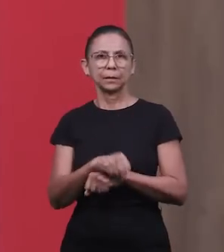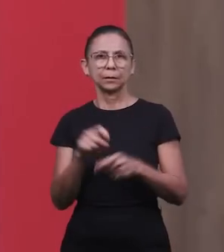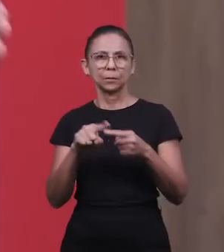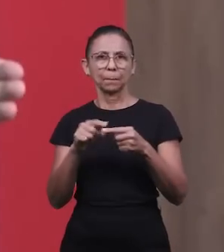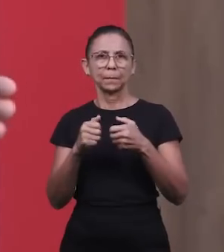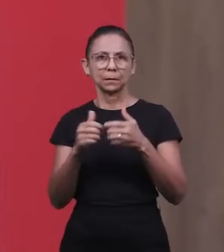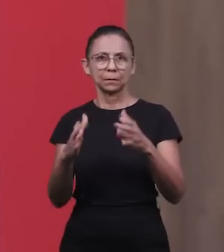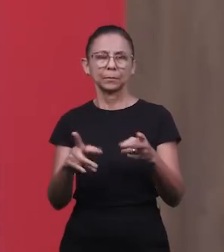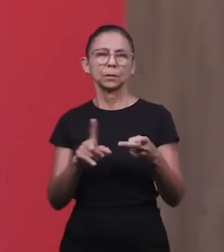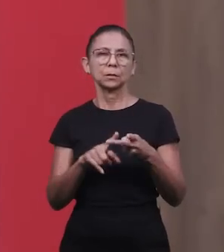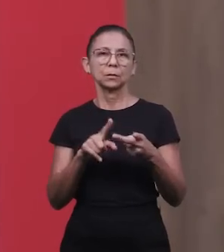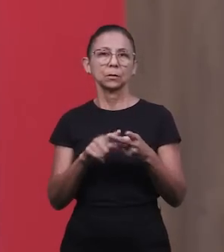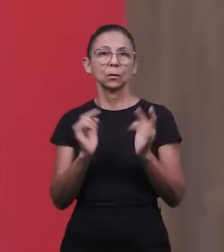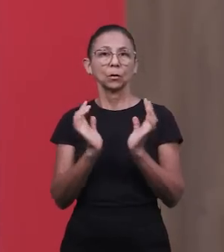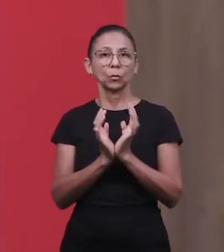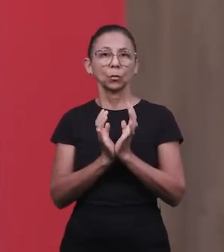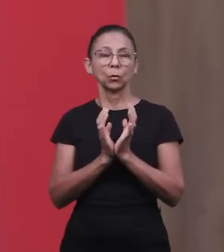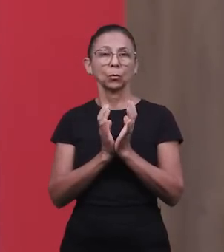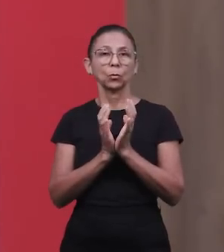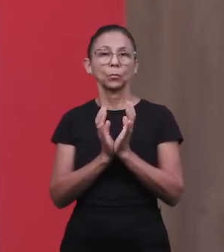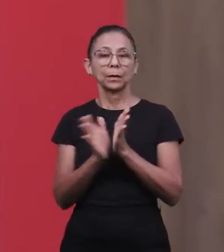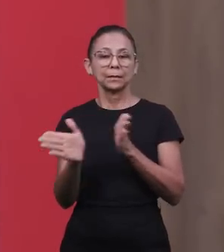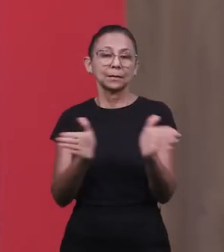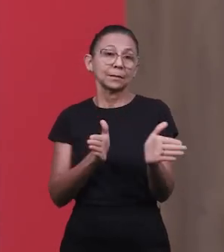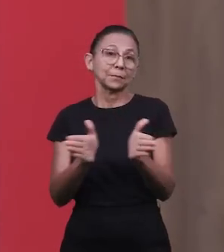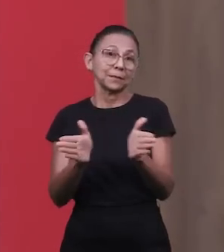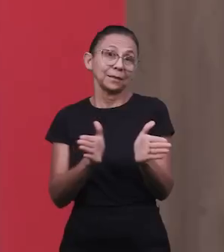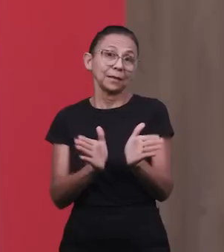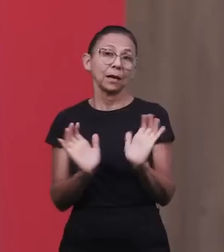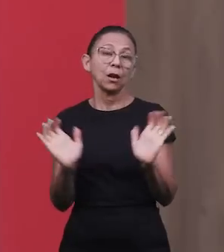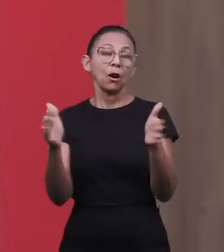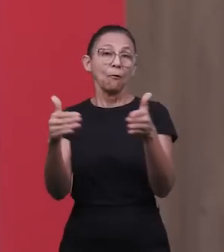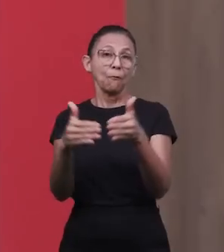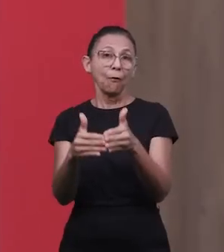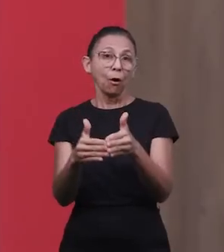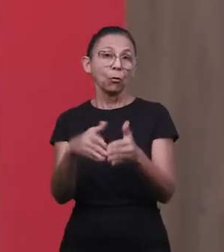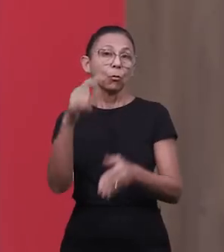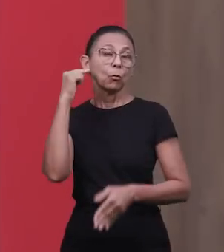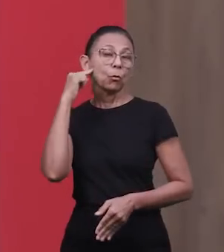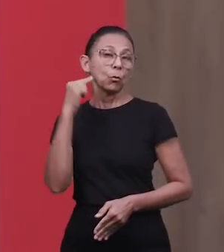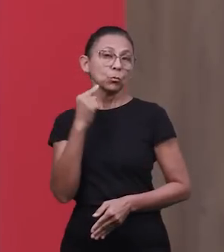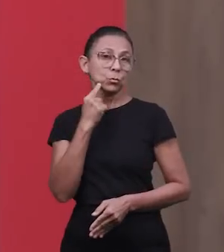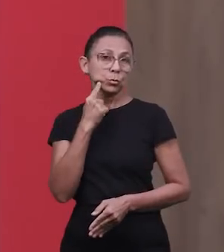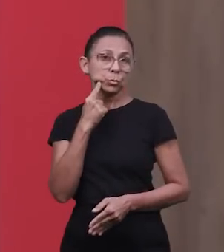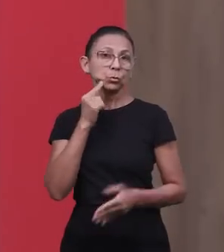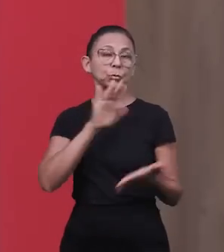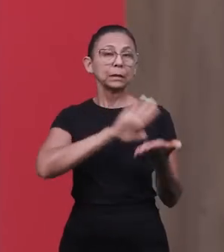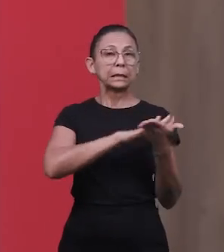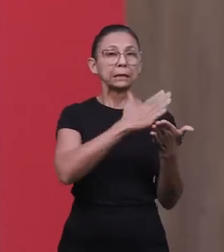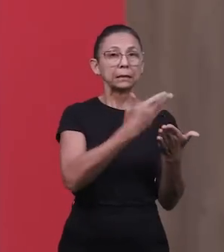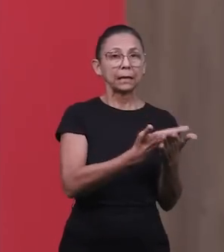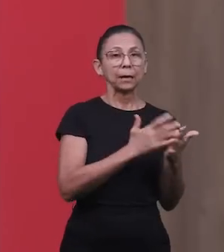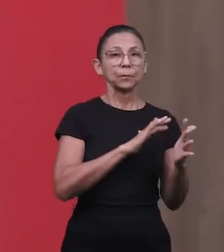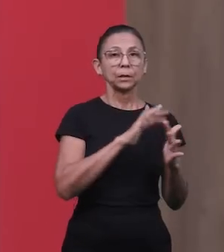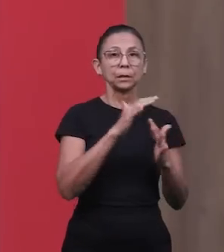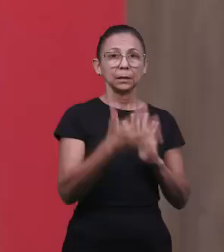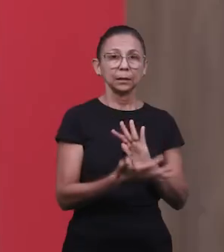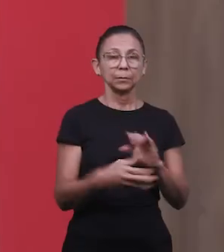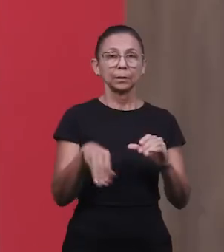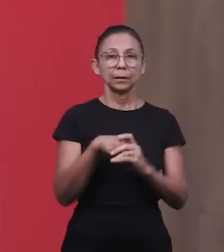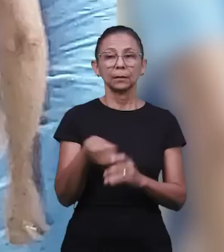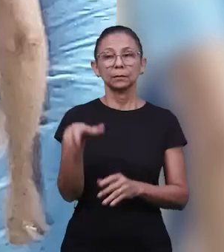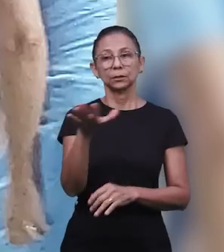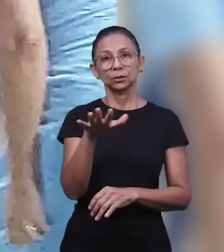para principiantes e o outro para o grupo de acessibilidade, focando nos irmãos surdos e nos intérpretes de Libras